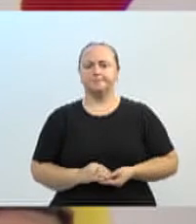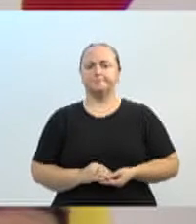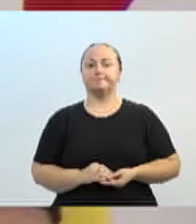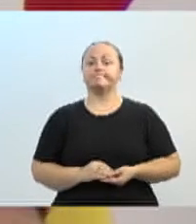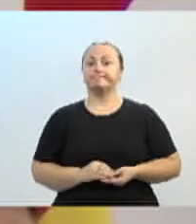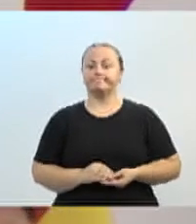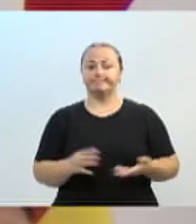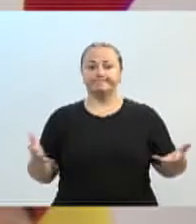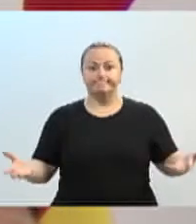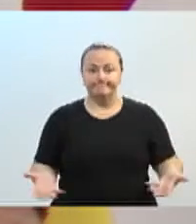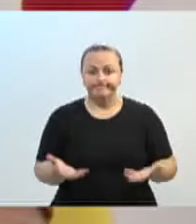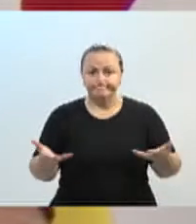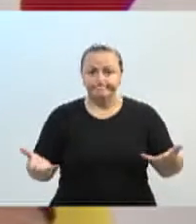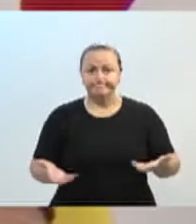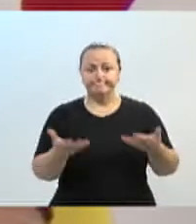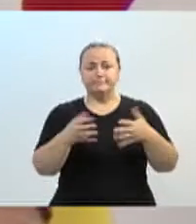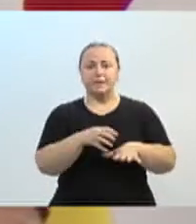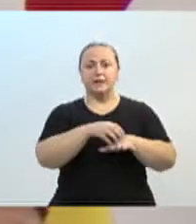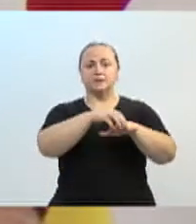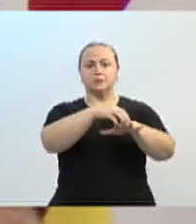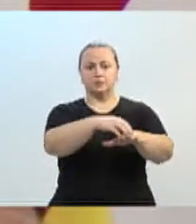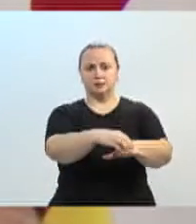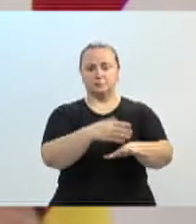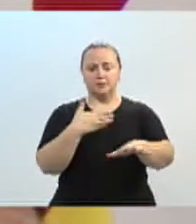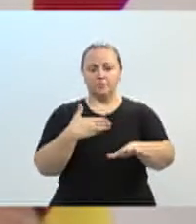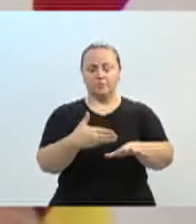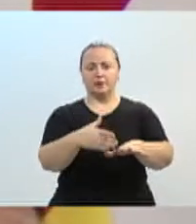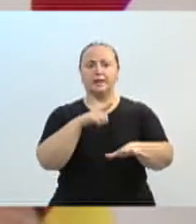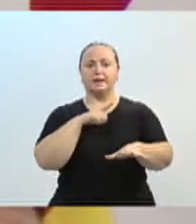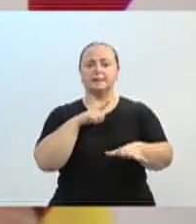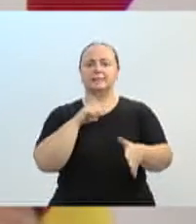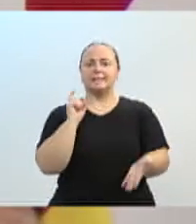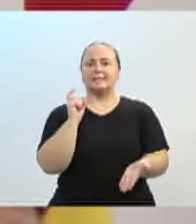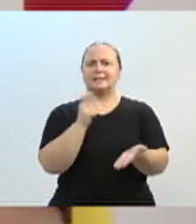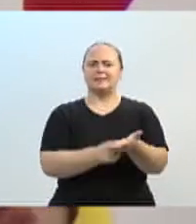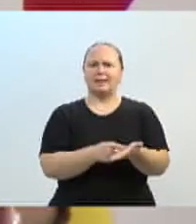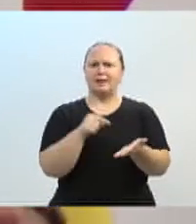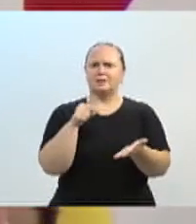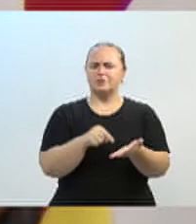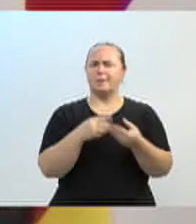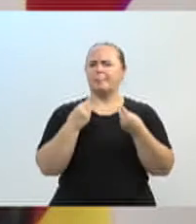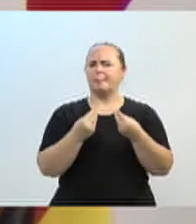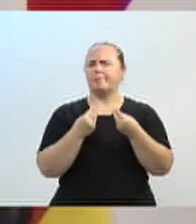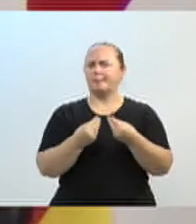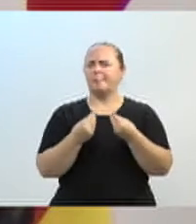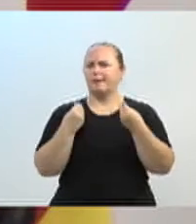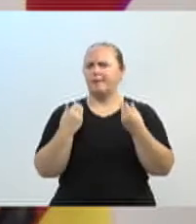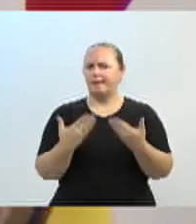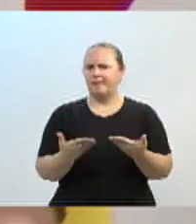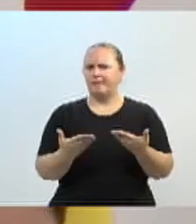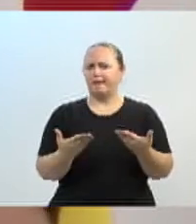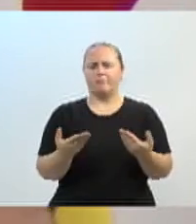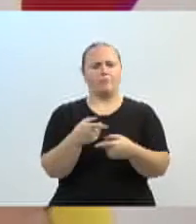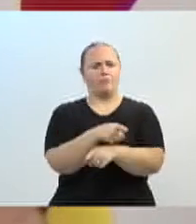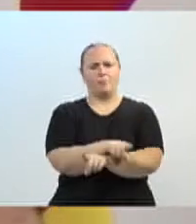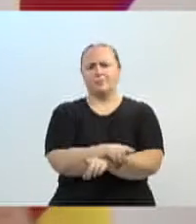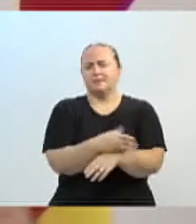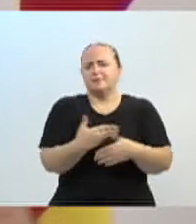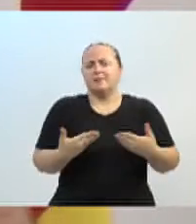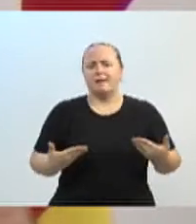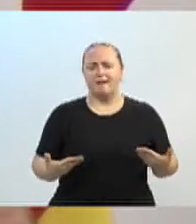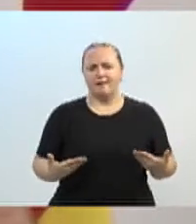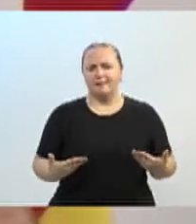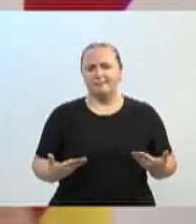turismo, criou-se uma taxa cujo efeito prático é justamente o contrário